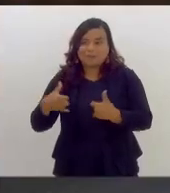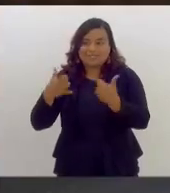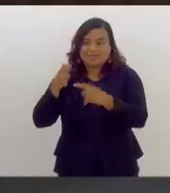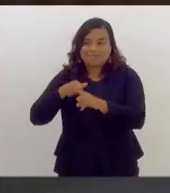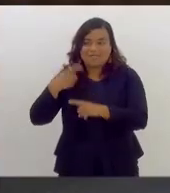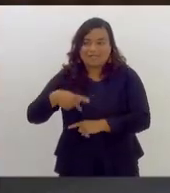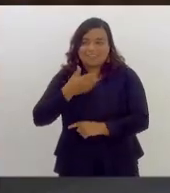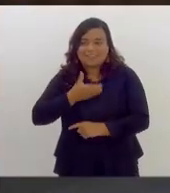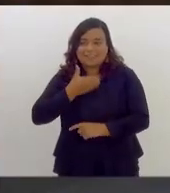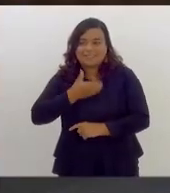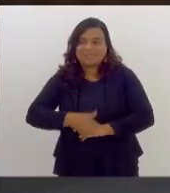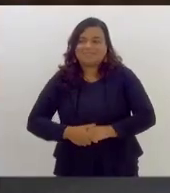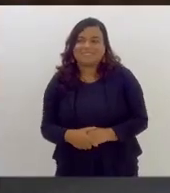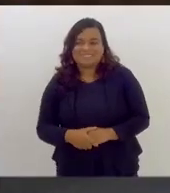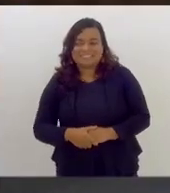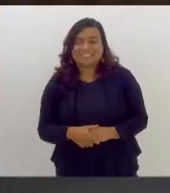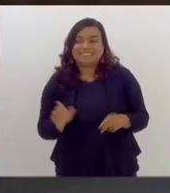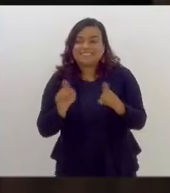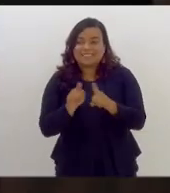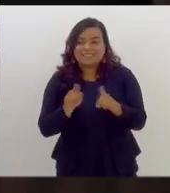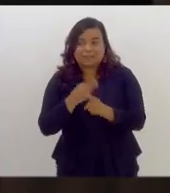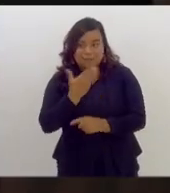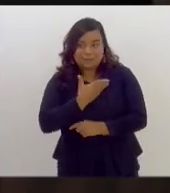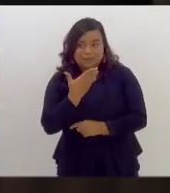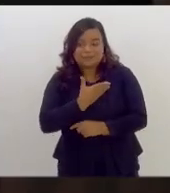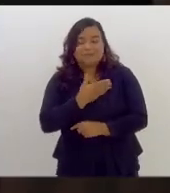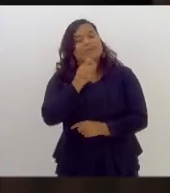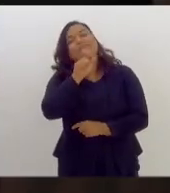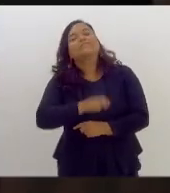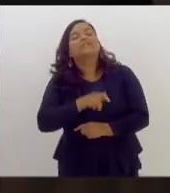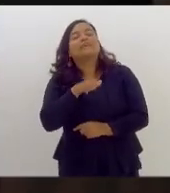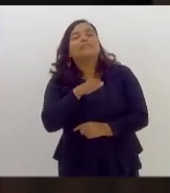mês, e o nosso amigo querido